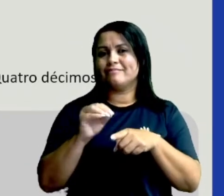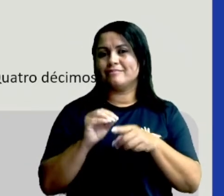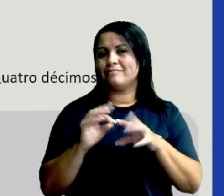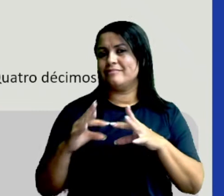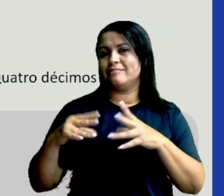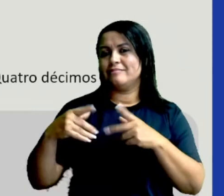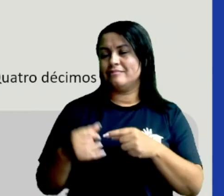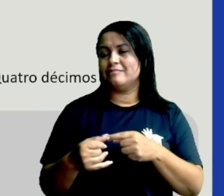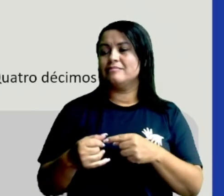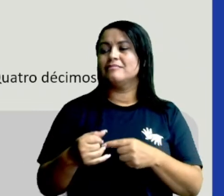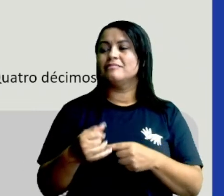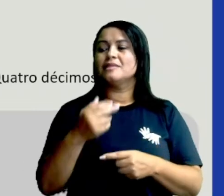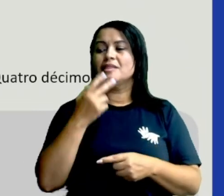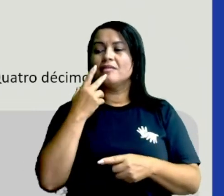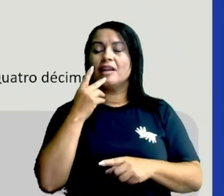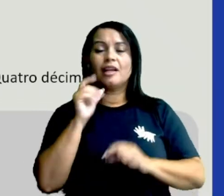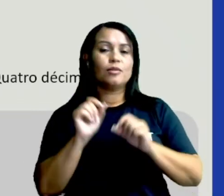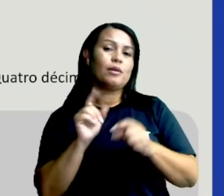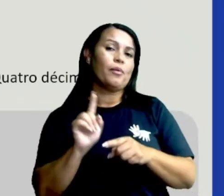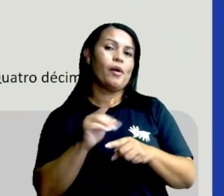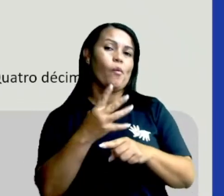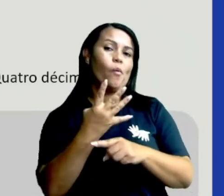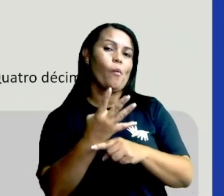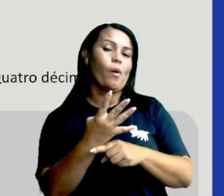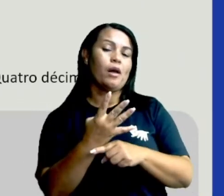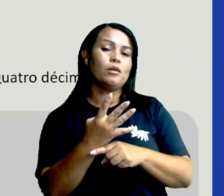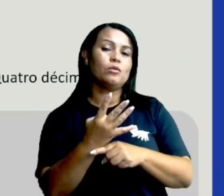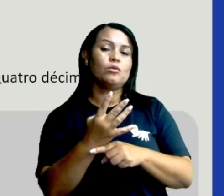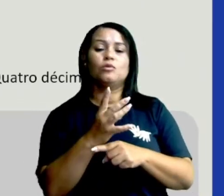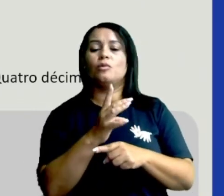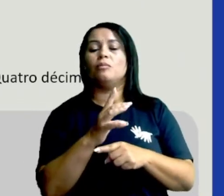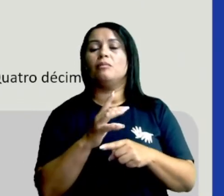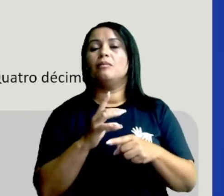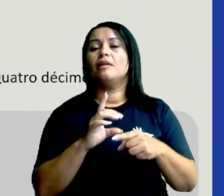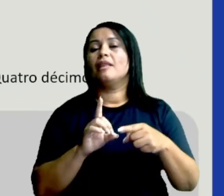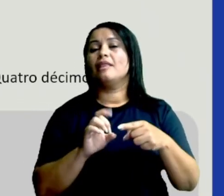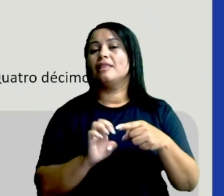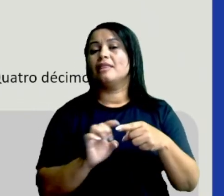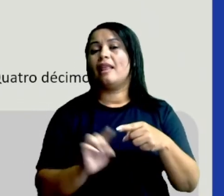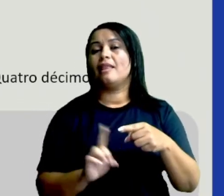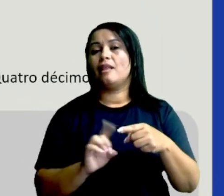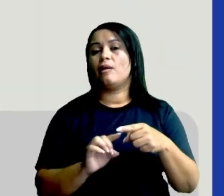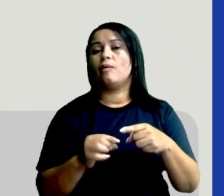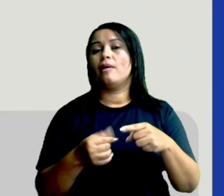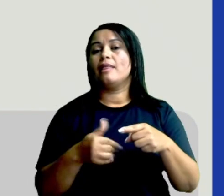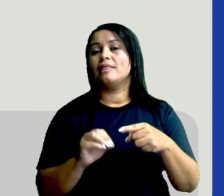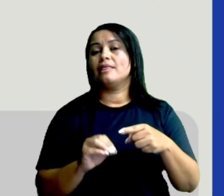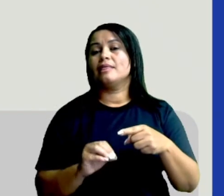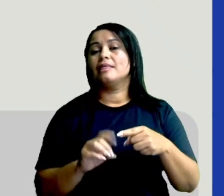existente. E o correto falarmos não é 4 sobre 10, mas sim 4 décimos.